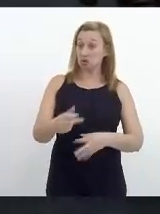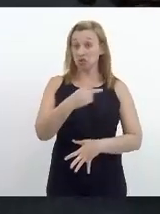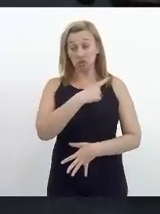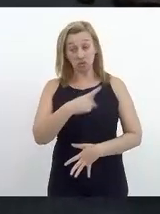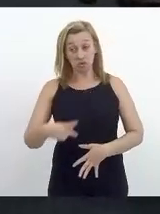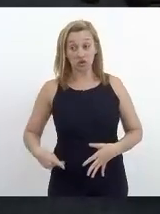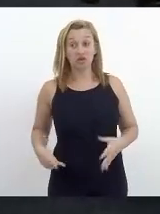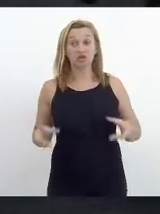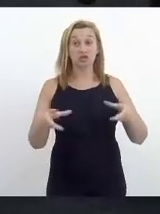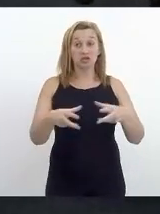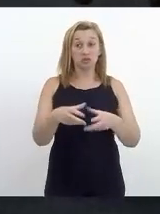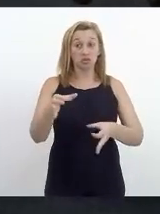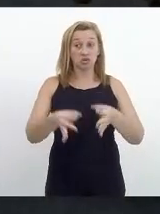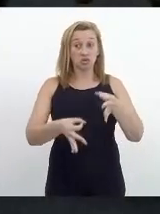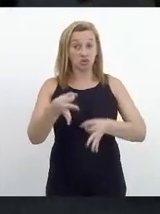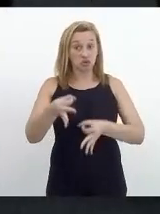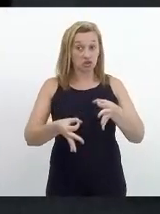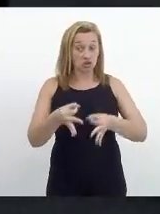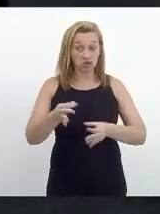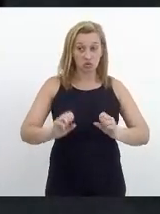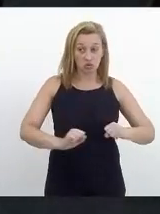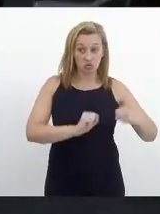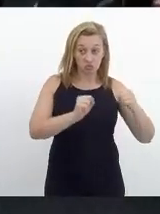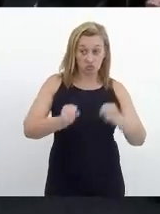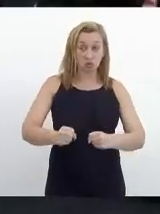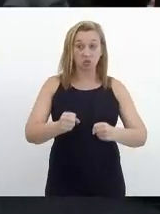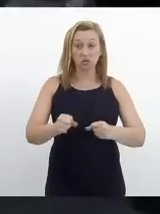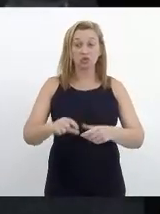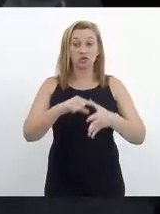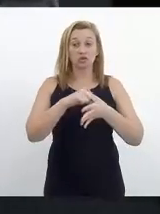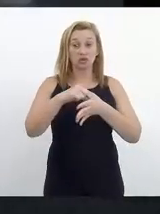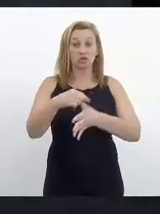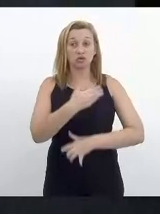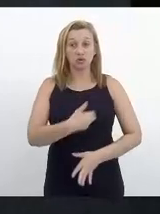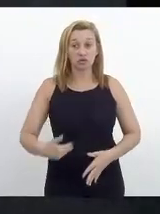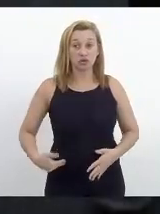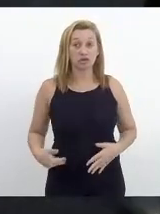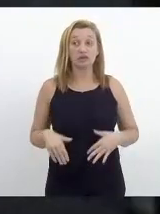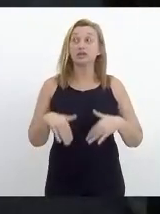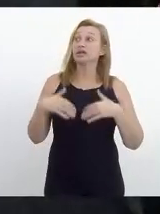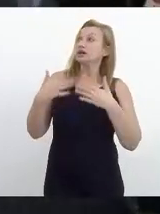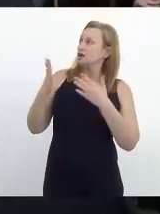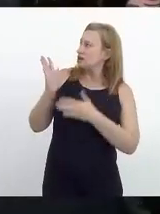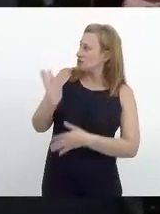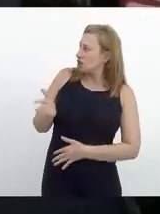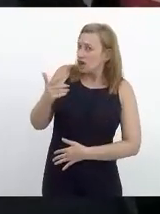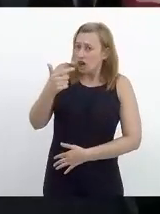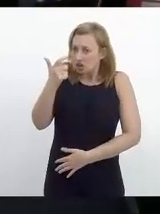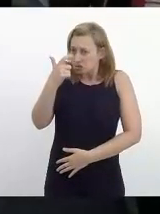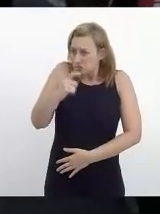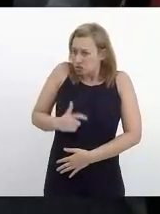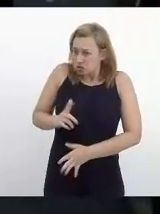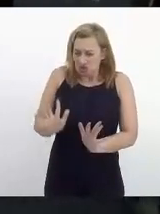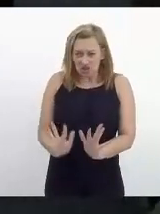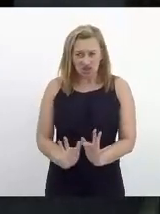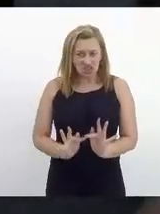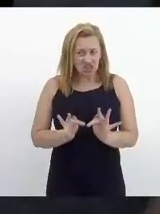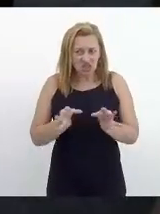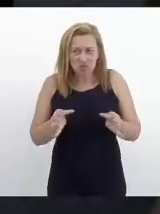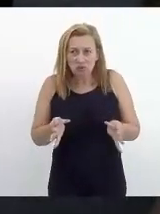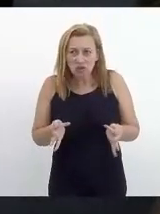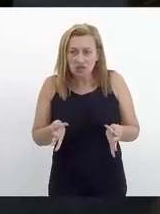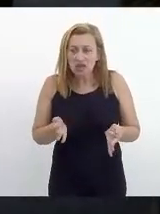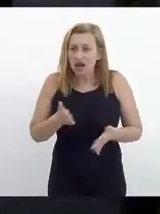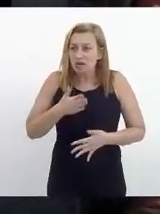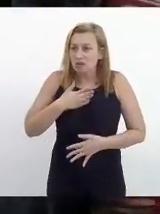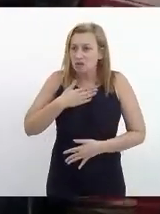da Comissão de Constituição e Justiça, o poderoso líder do governo. E já que eu não sou poderoso, o meu